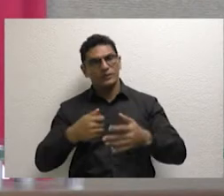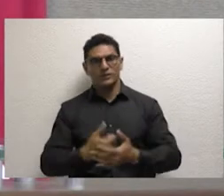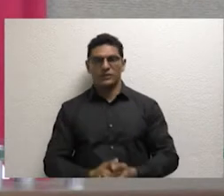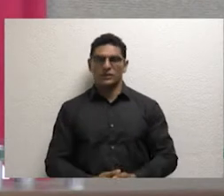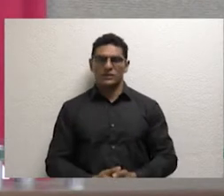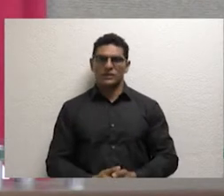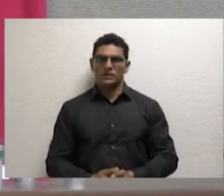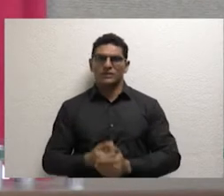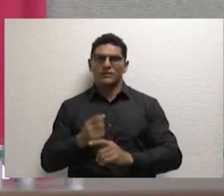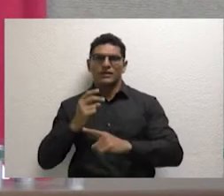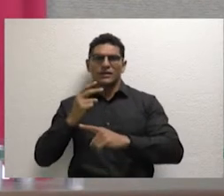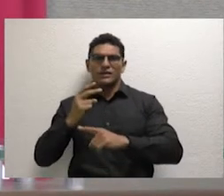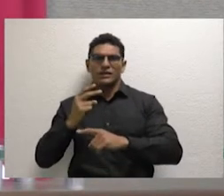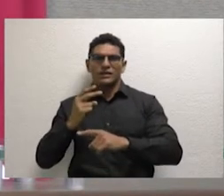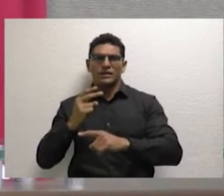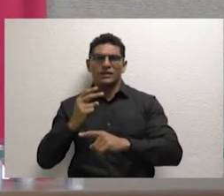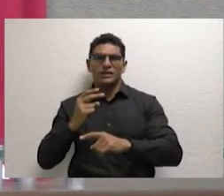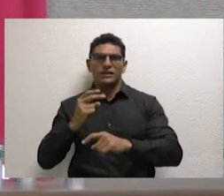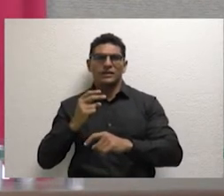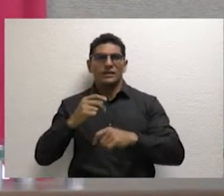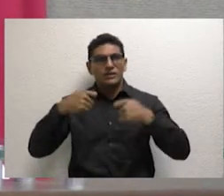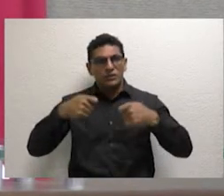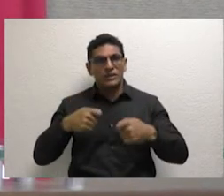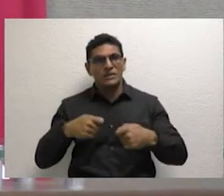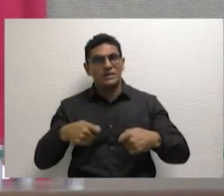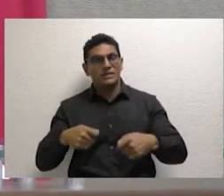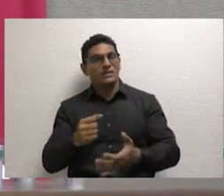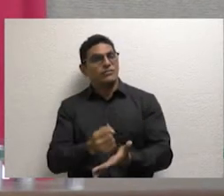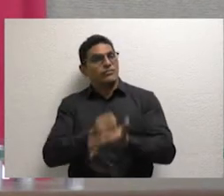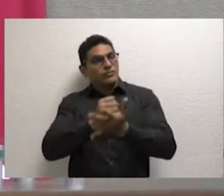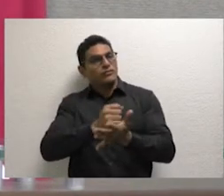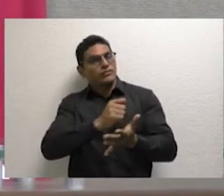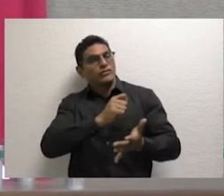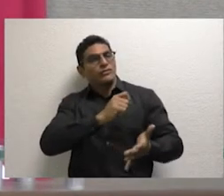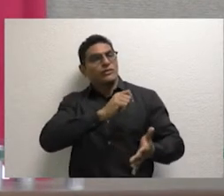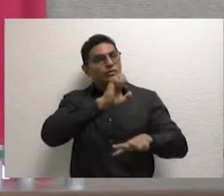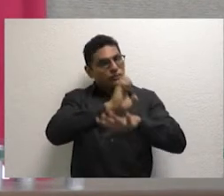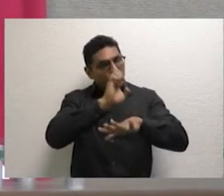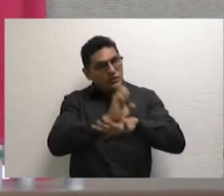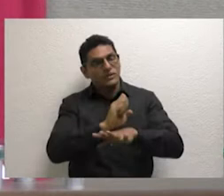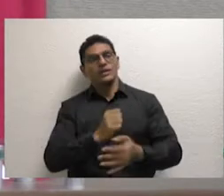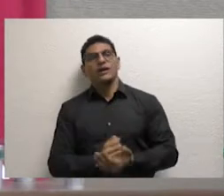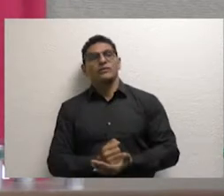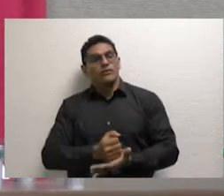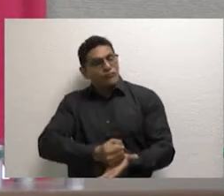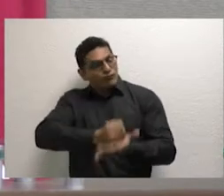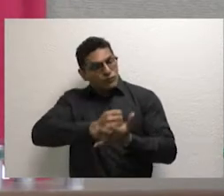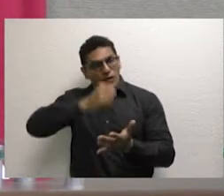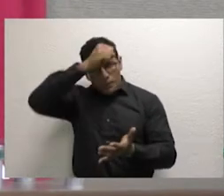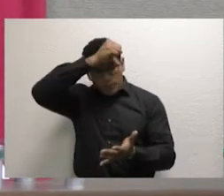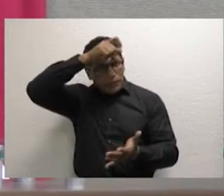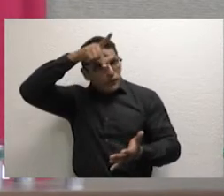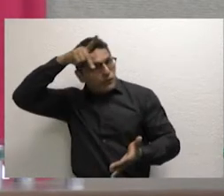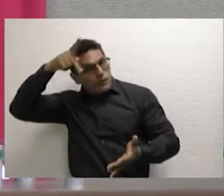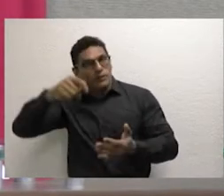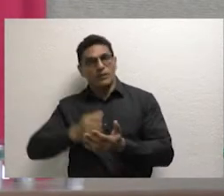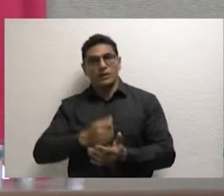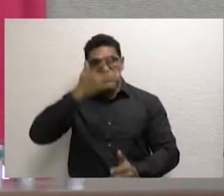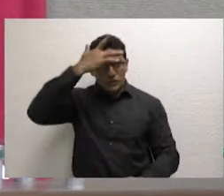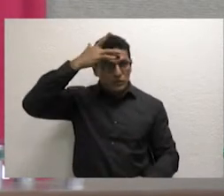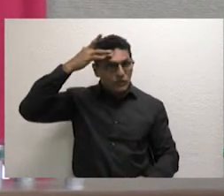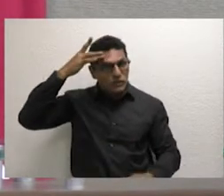dependente do Estado hoje, completamente dependente das prefeituras e para que essas pessoas tenham